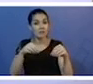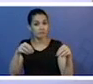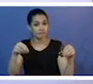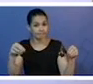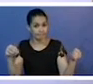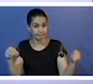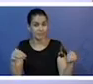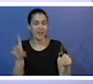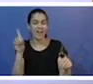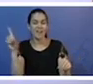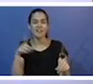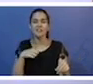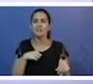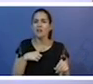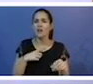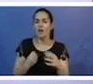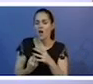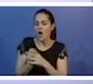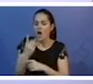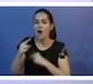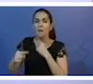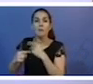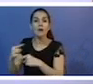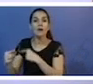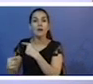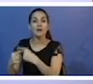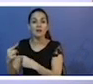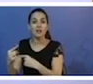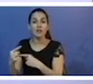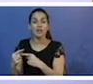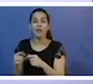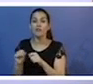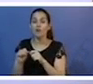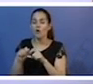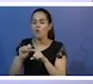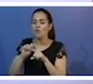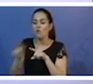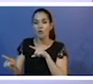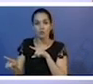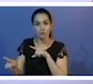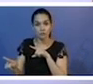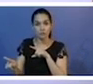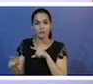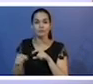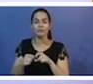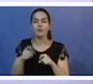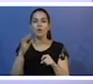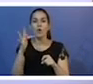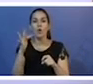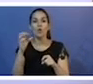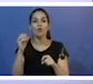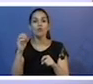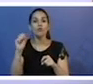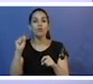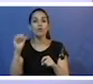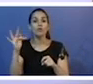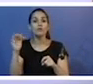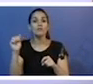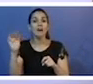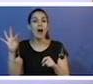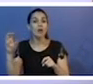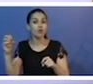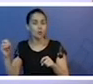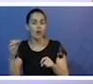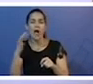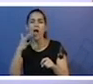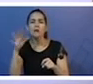constitui a matéria-prima utilizada na obtenção do fósforo. O fosfato de cálcio, ele é um sal branco